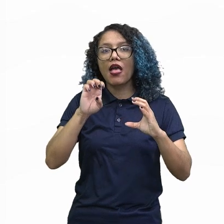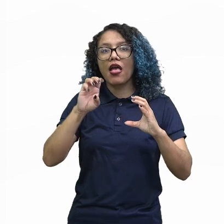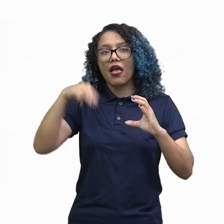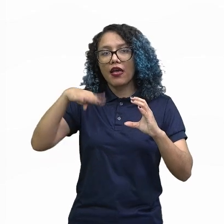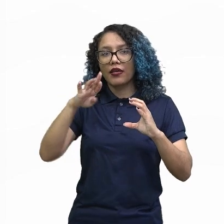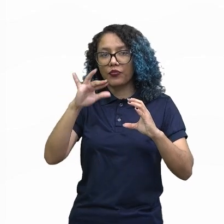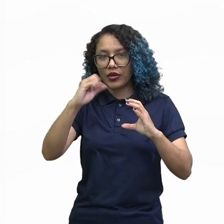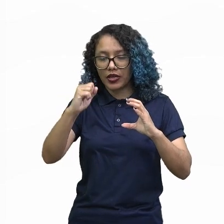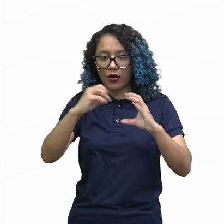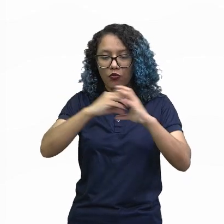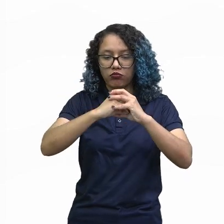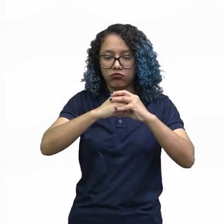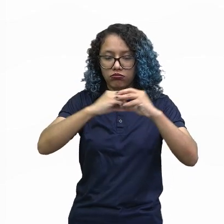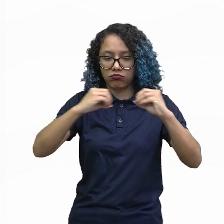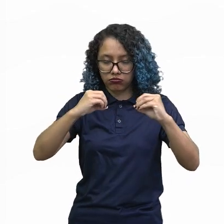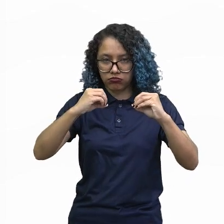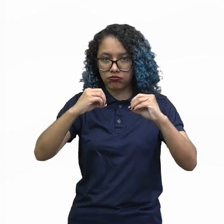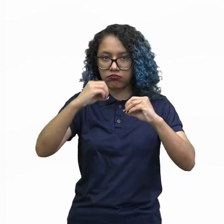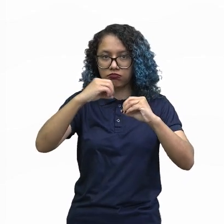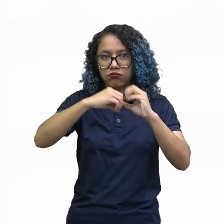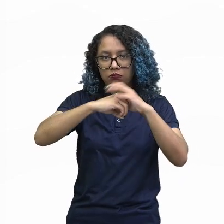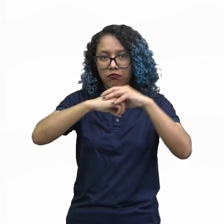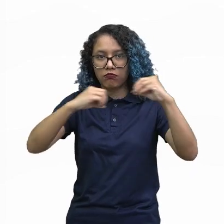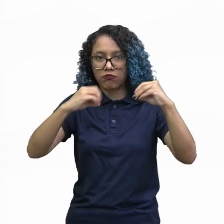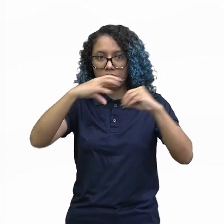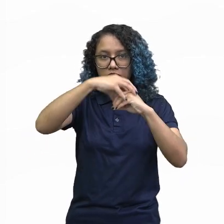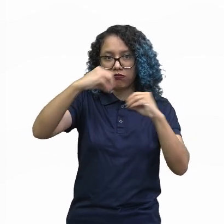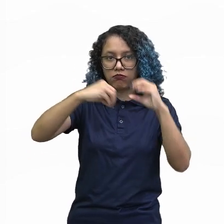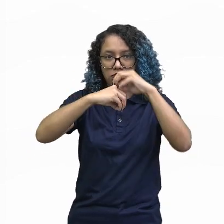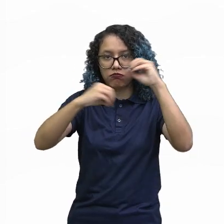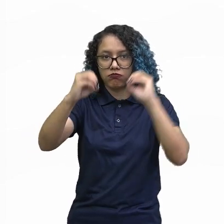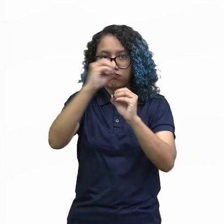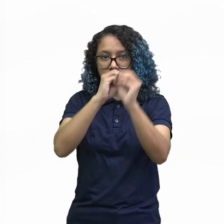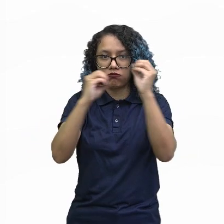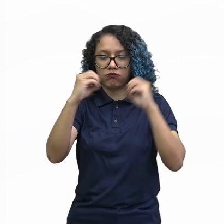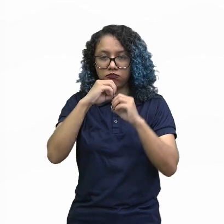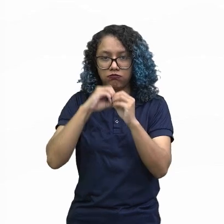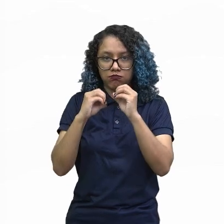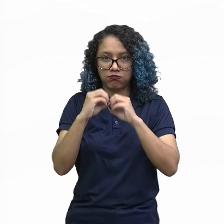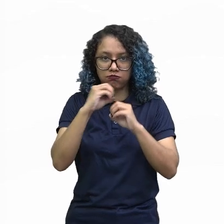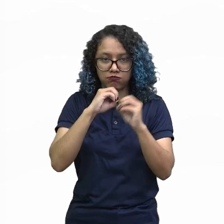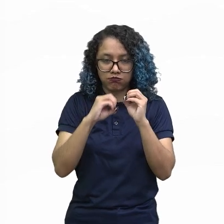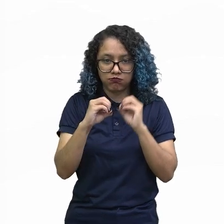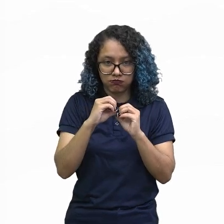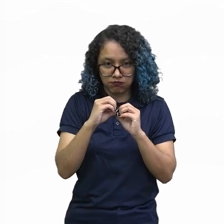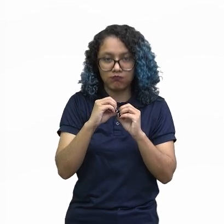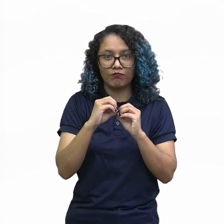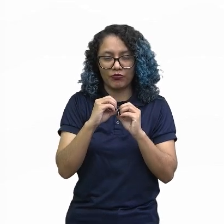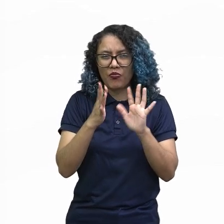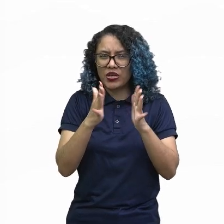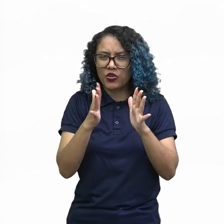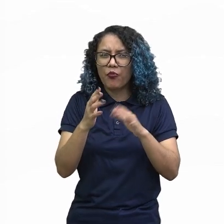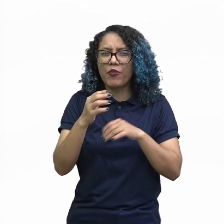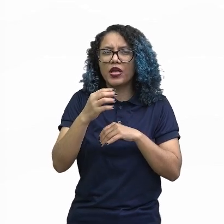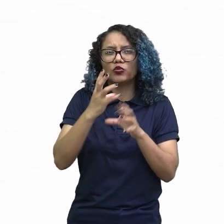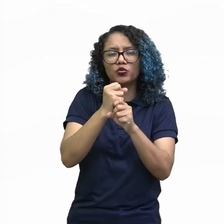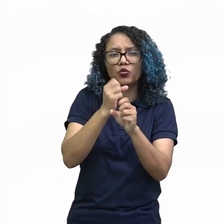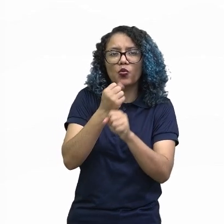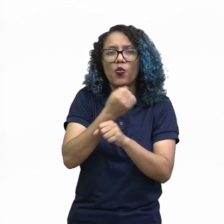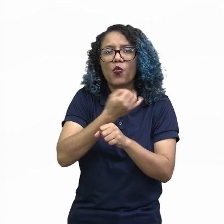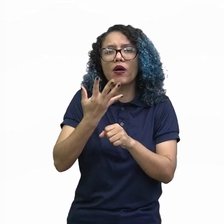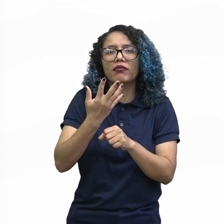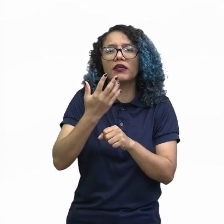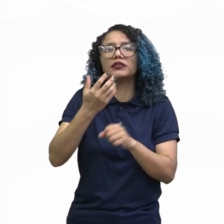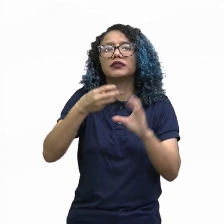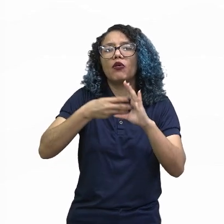acontecer? Elas vão produzir ali um embrião, certo? Esse embrião ele vai se dividir formando